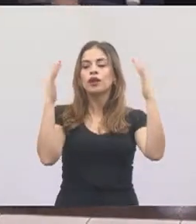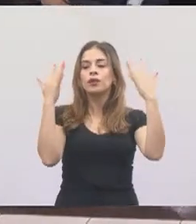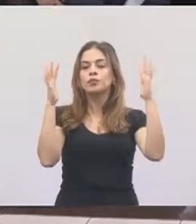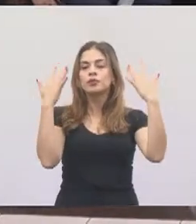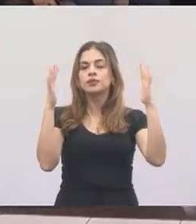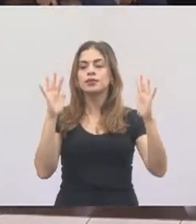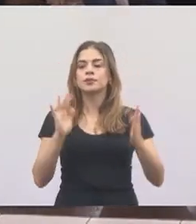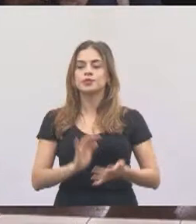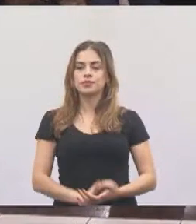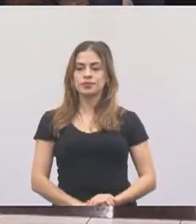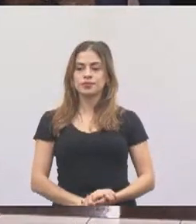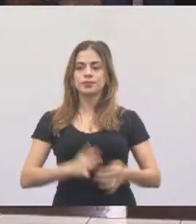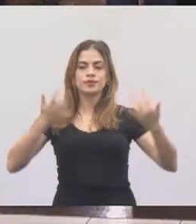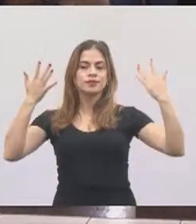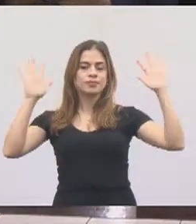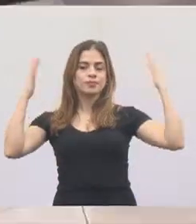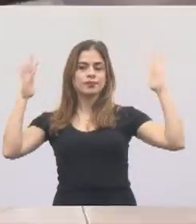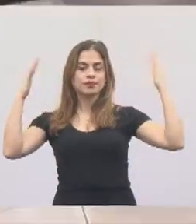aclamação.